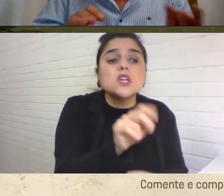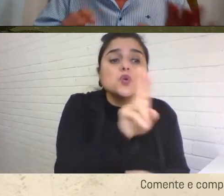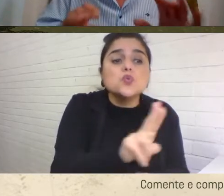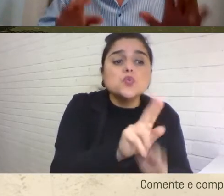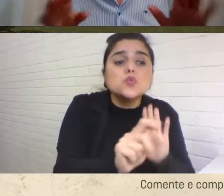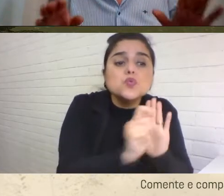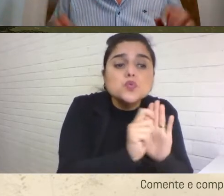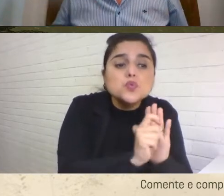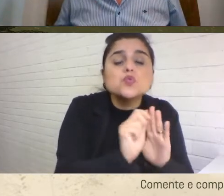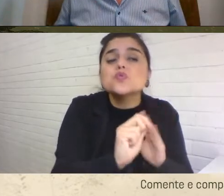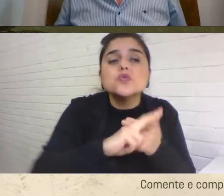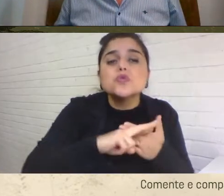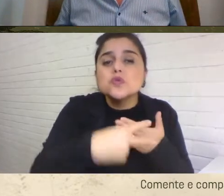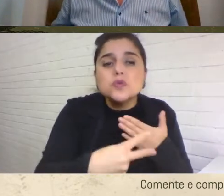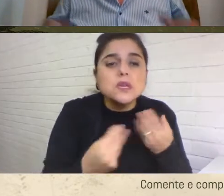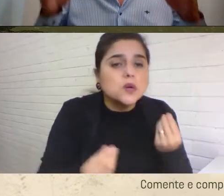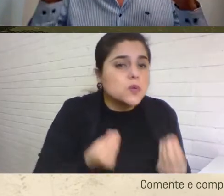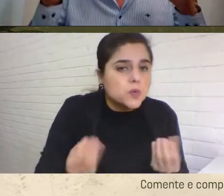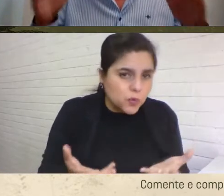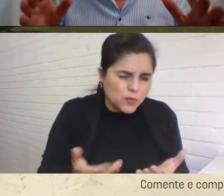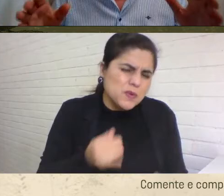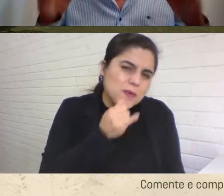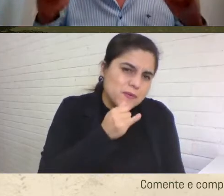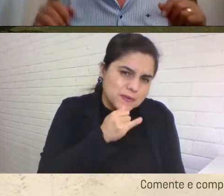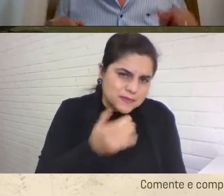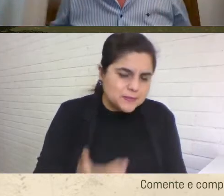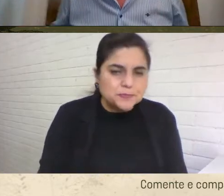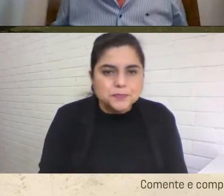só dar um exemplo.